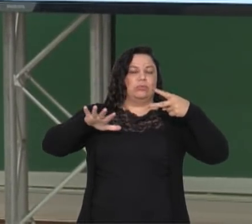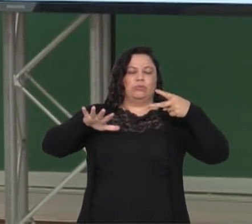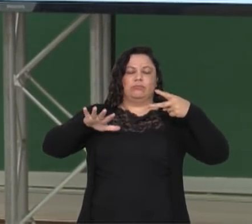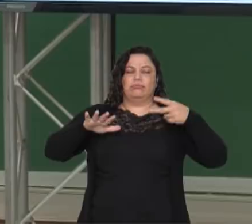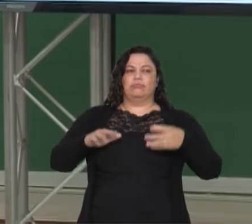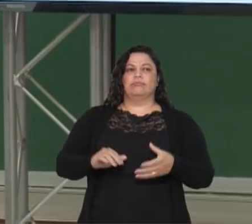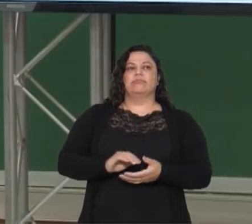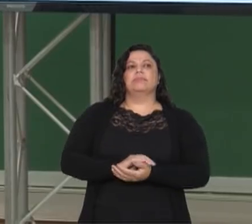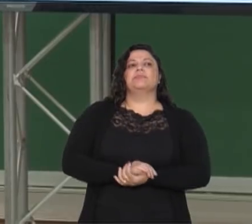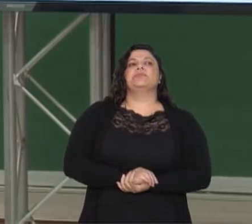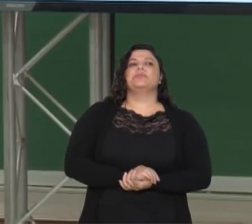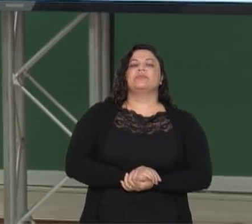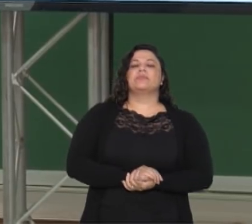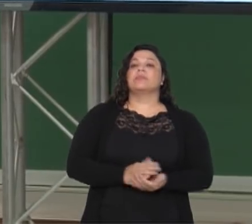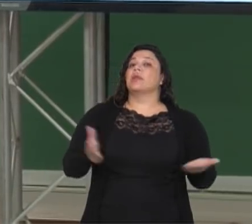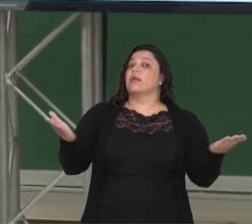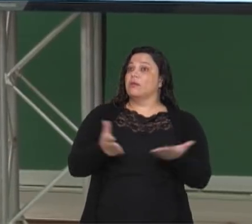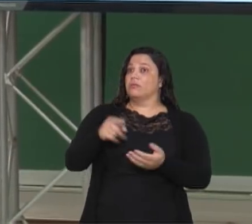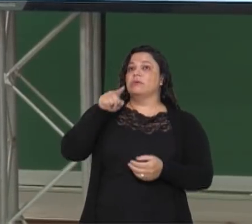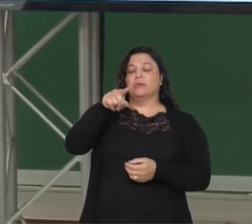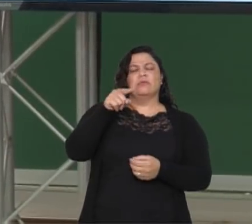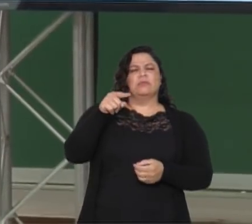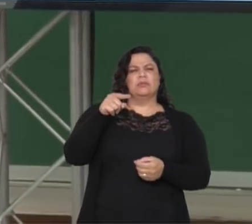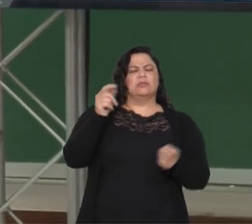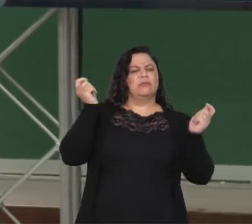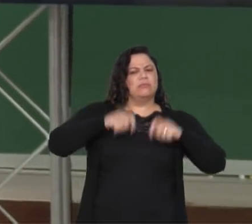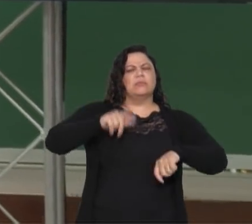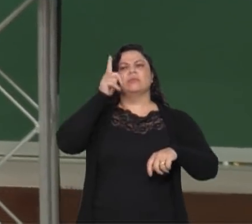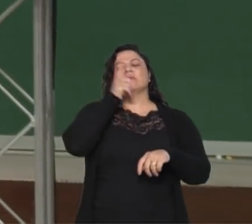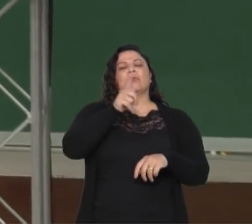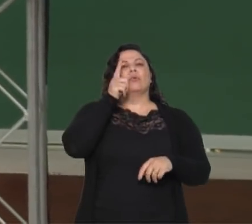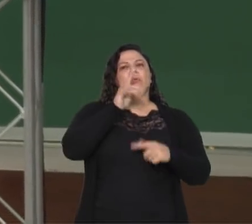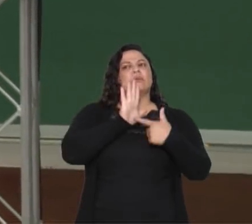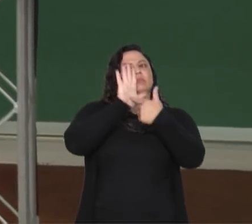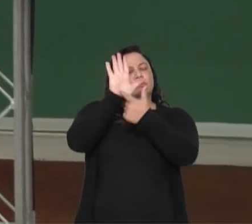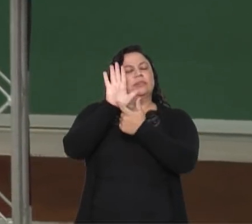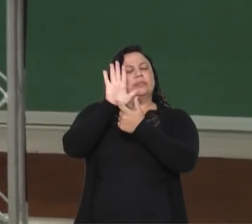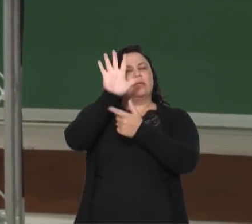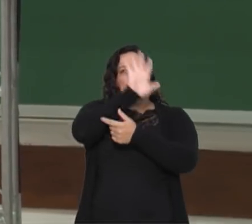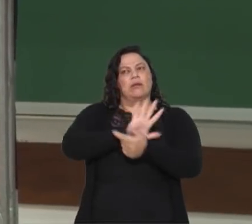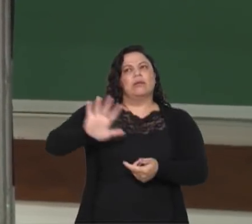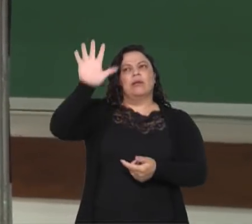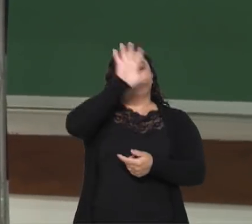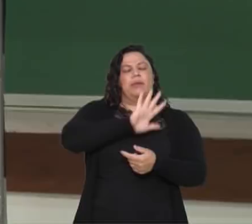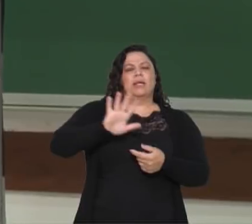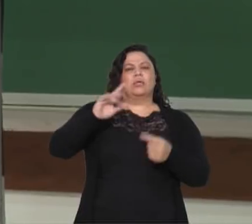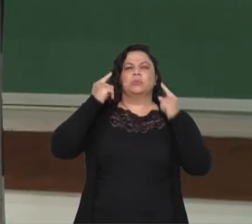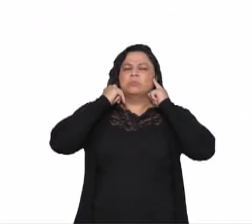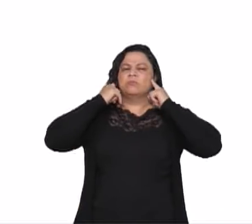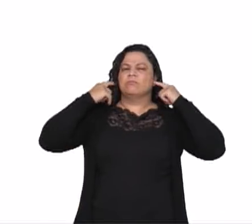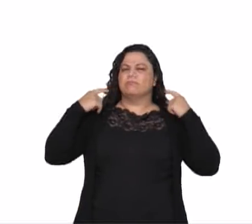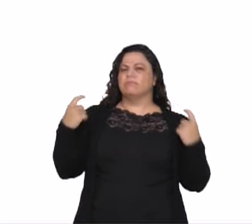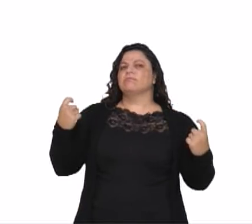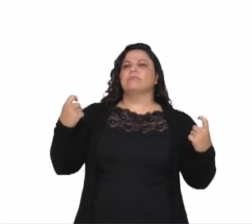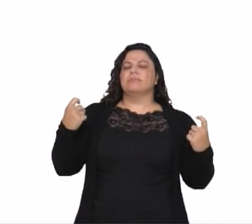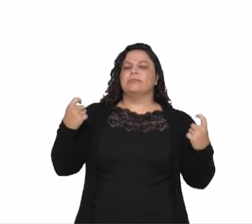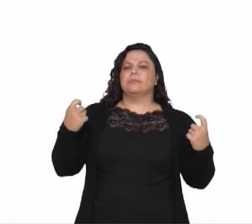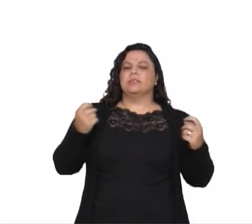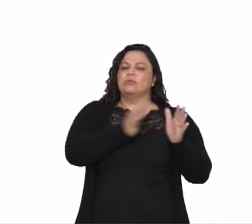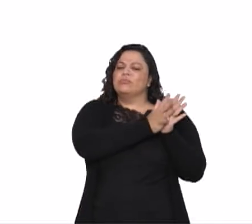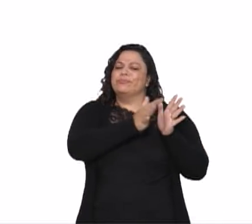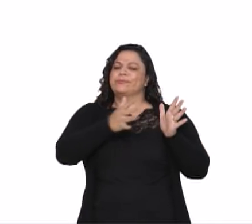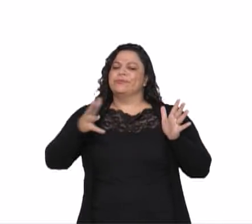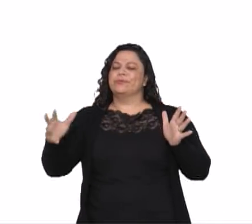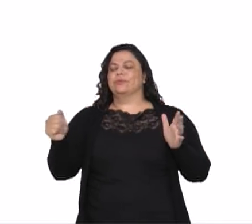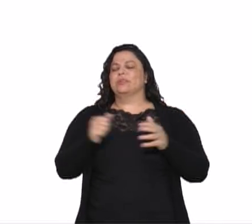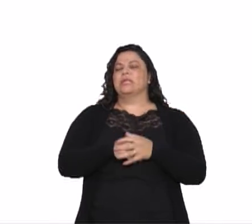Agora, você consegue identificar na imagem a seguir trechos da duração sonora. Um trecho da duração sonora